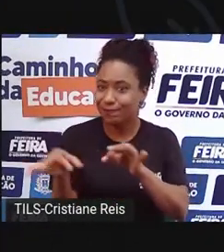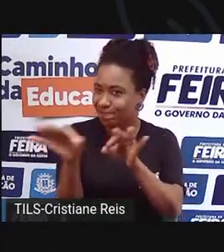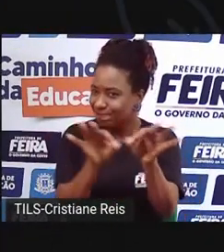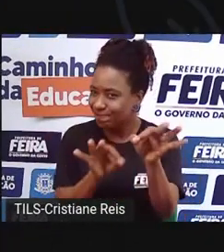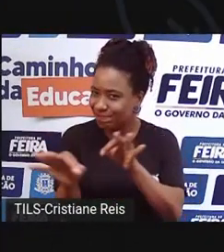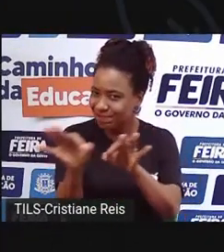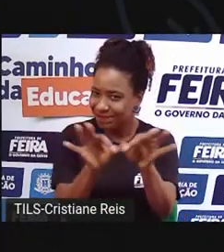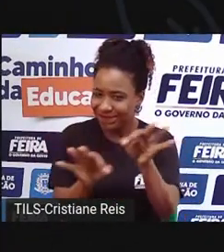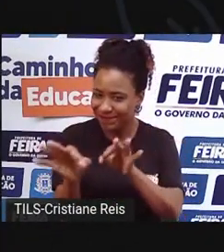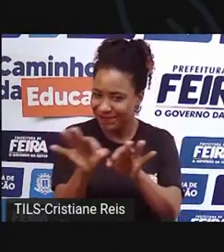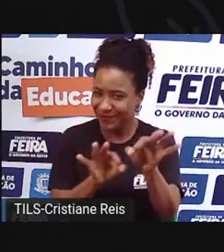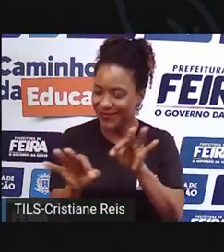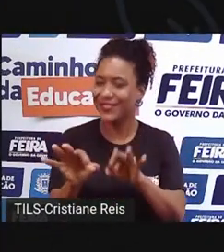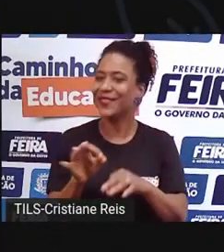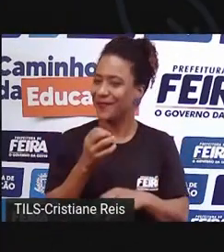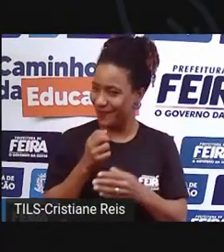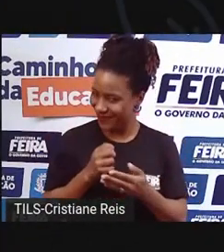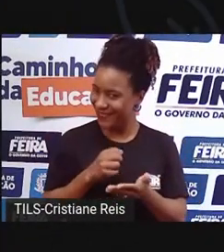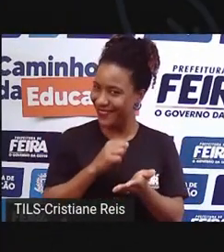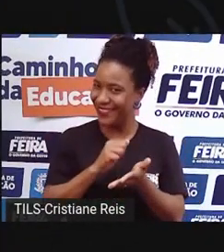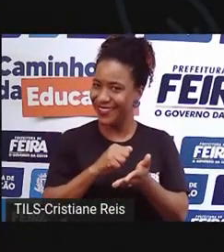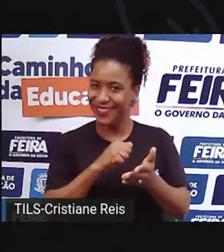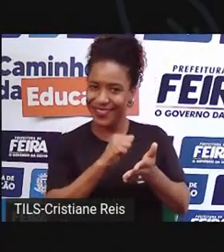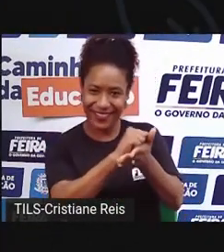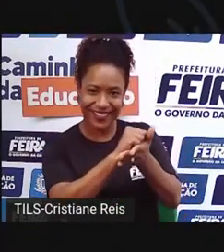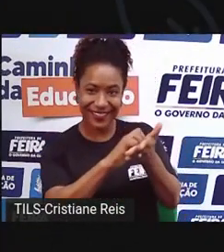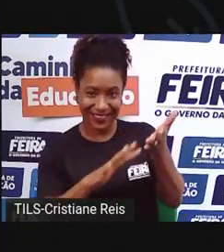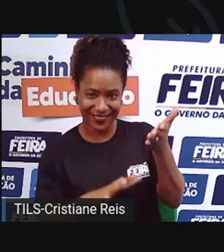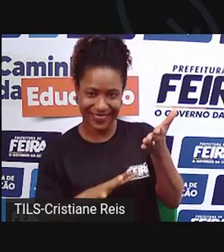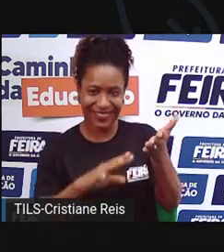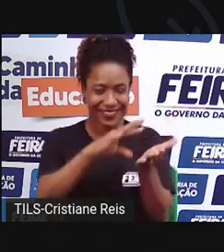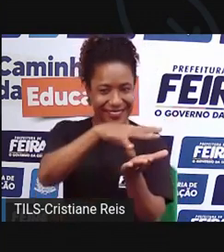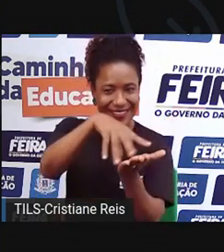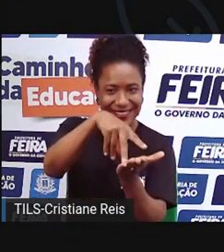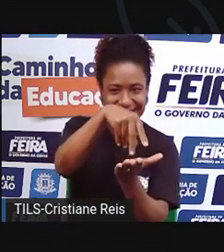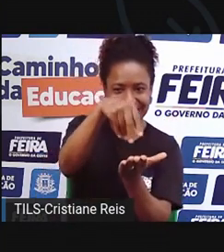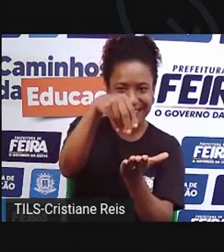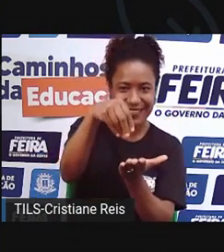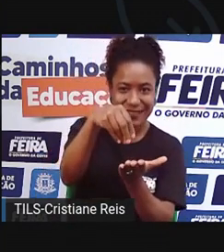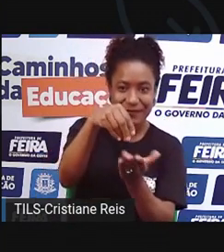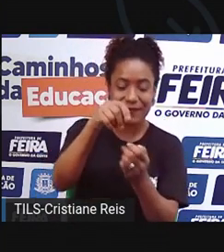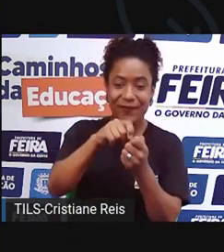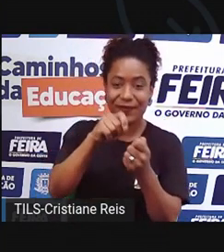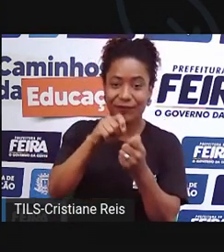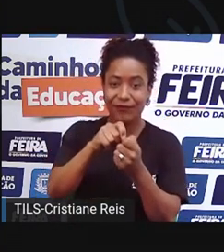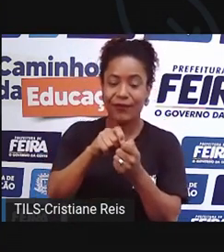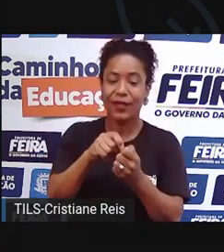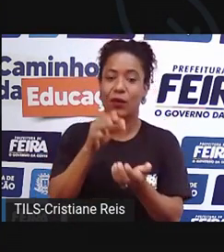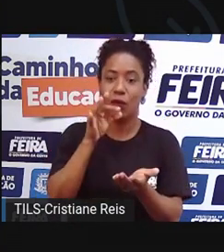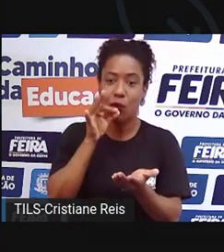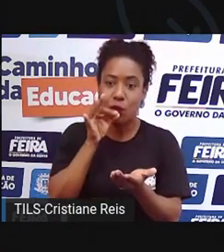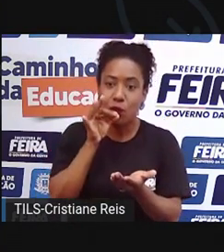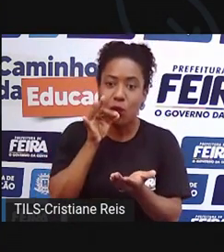uma atividade em que a gente vai precisar assoprar para